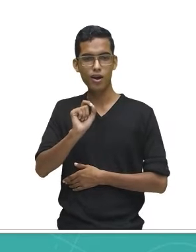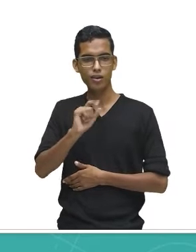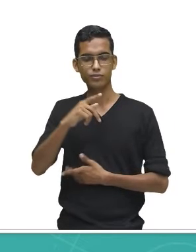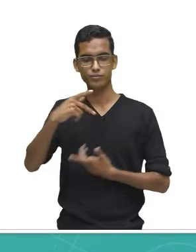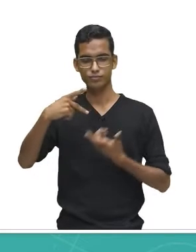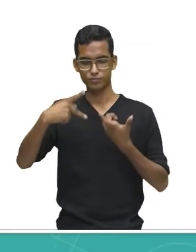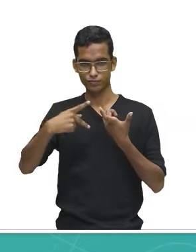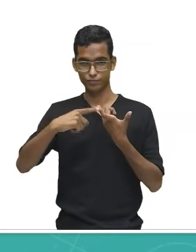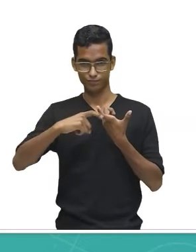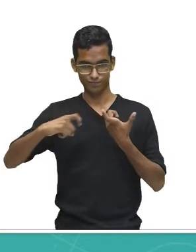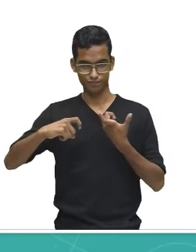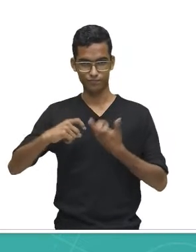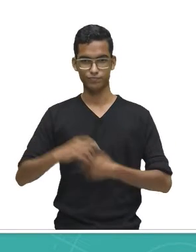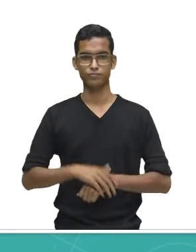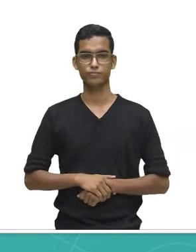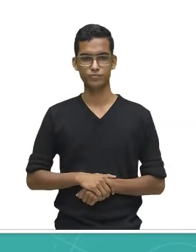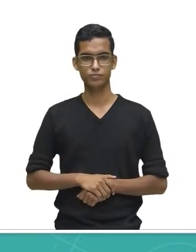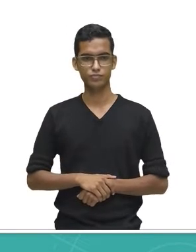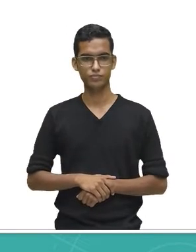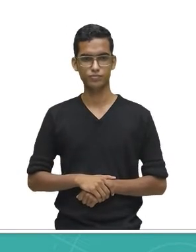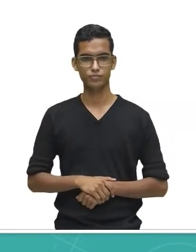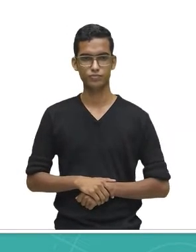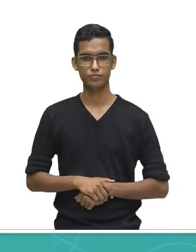Canto lendário.